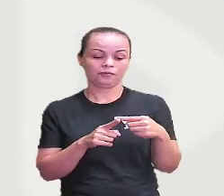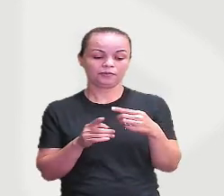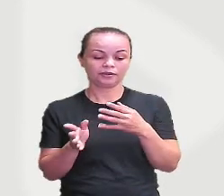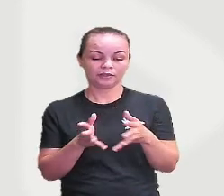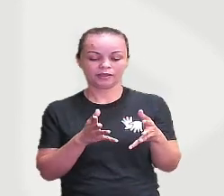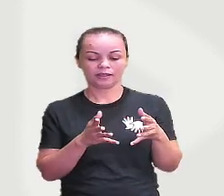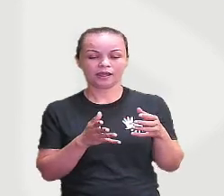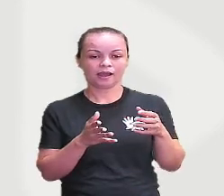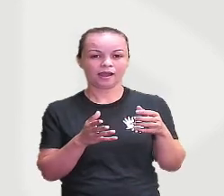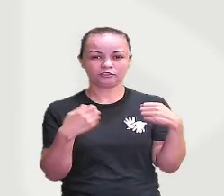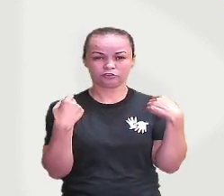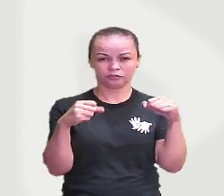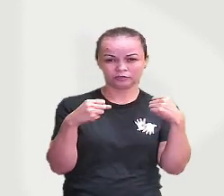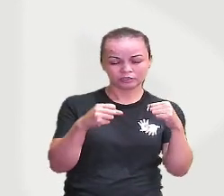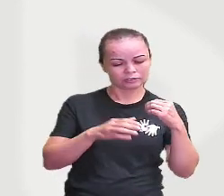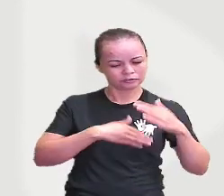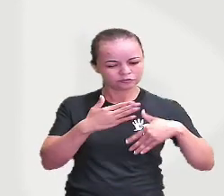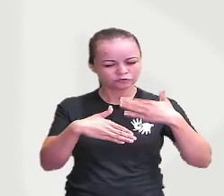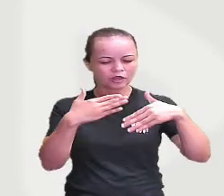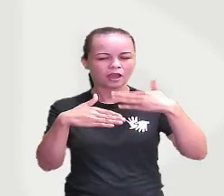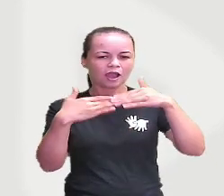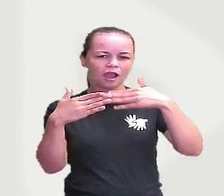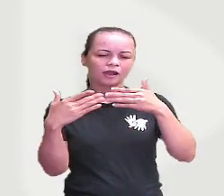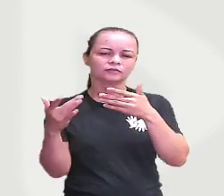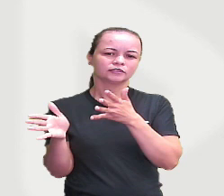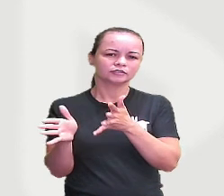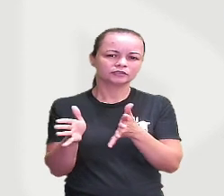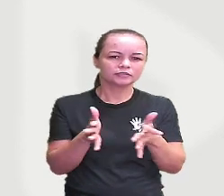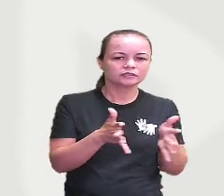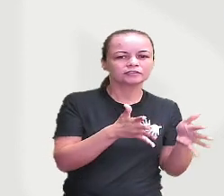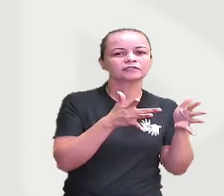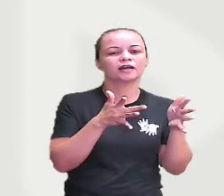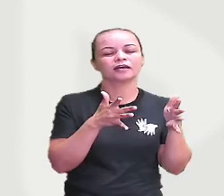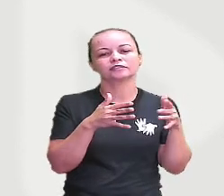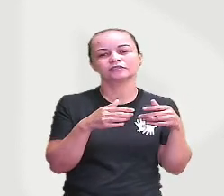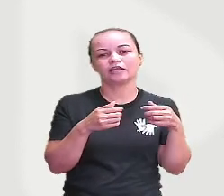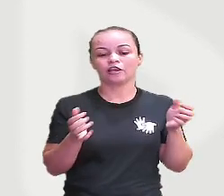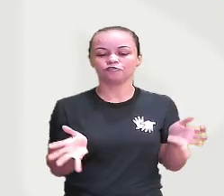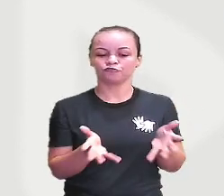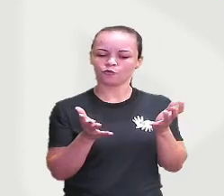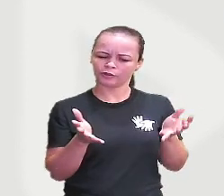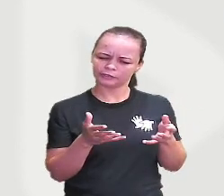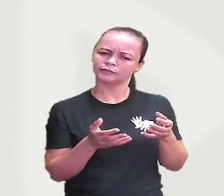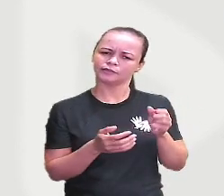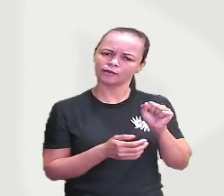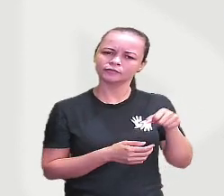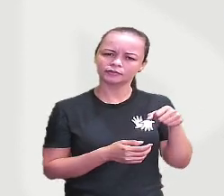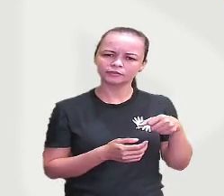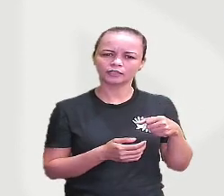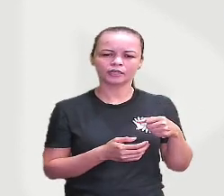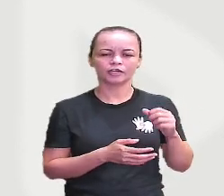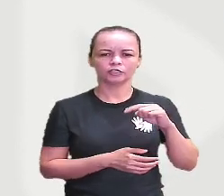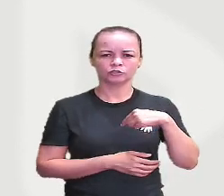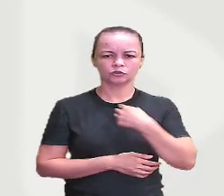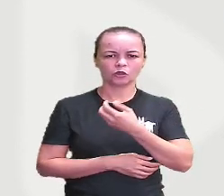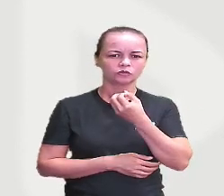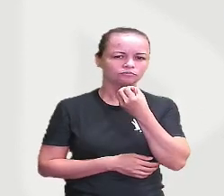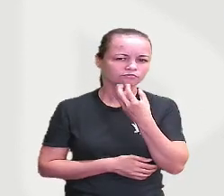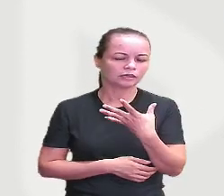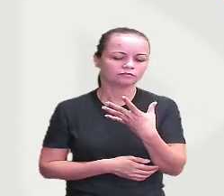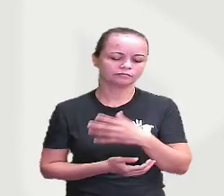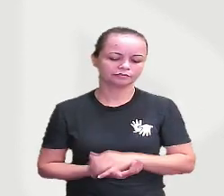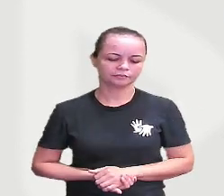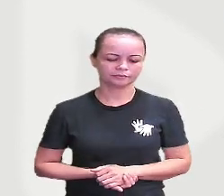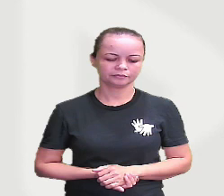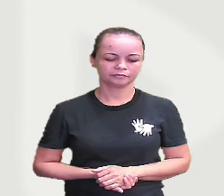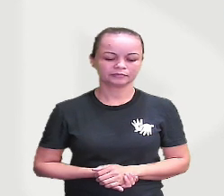as atividades que a gente desenvolve diariamente, elas influenciam e muito no nosso bem-estar. E